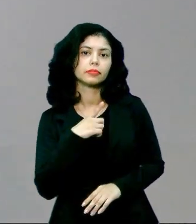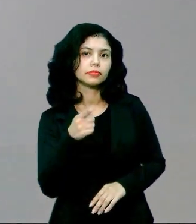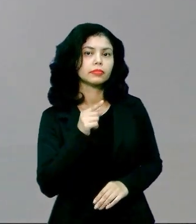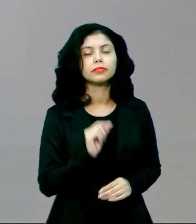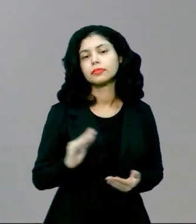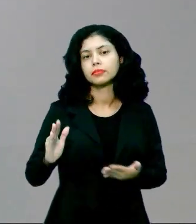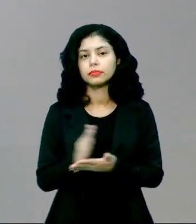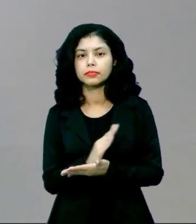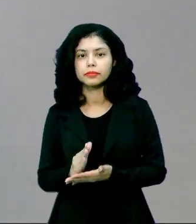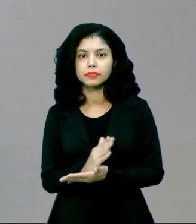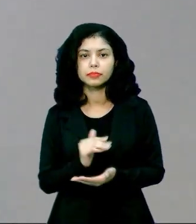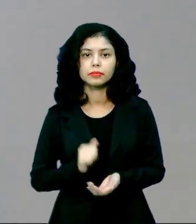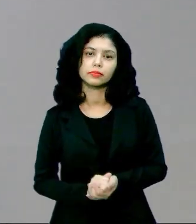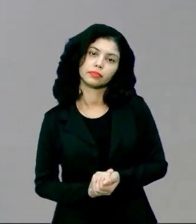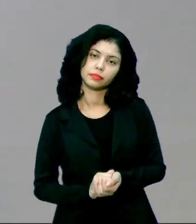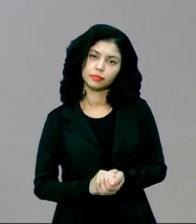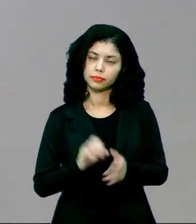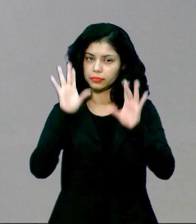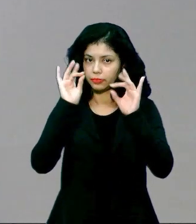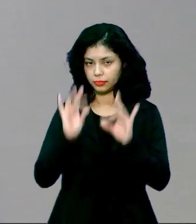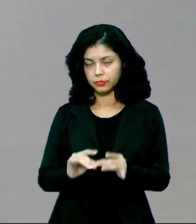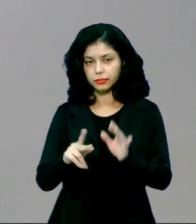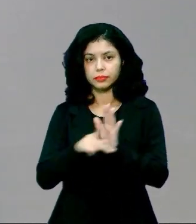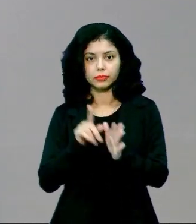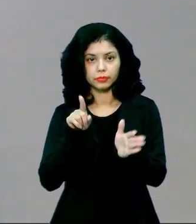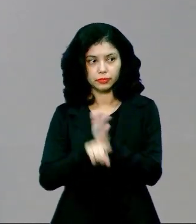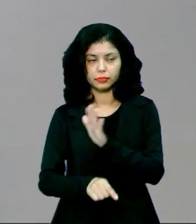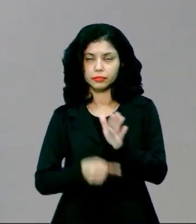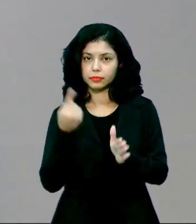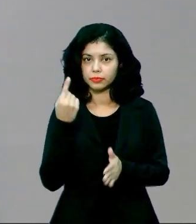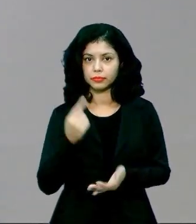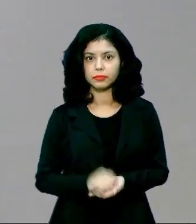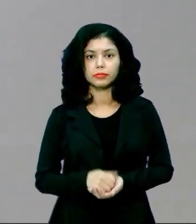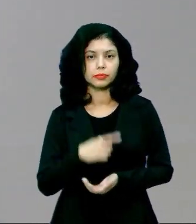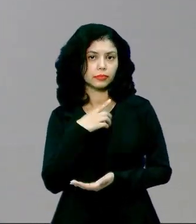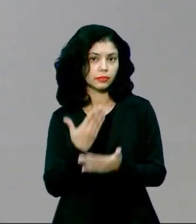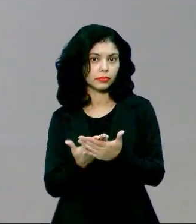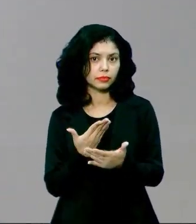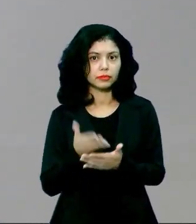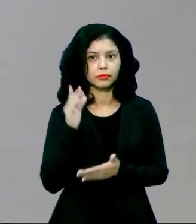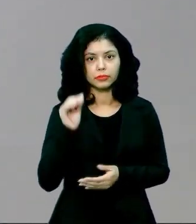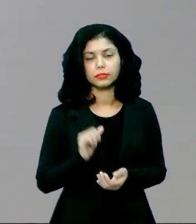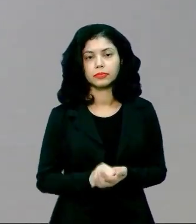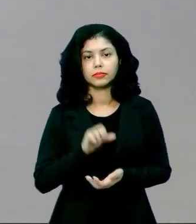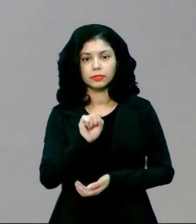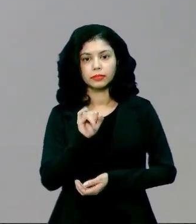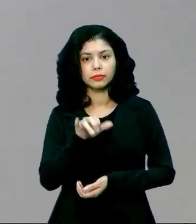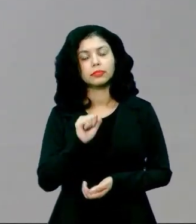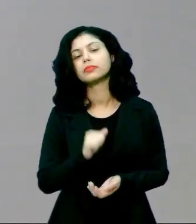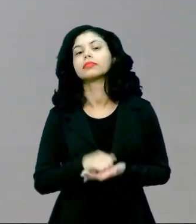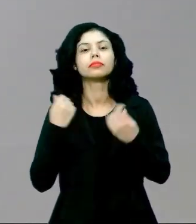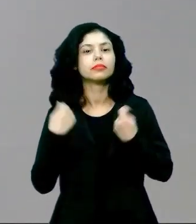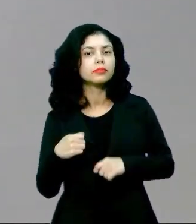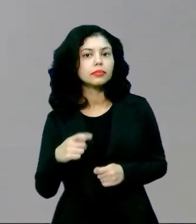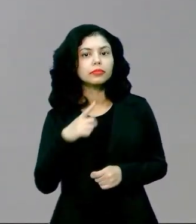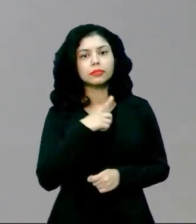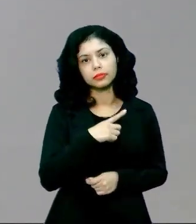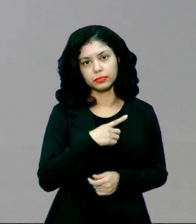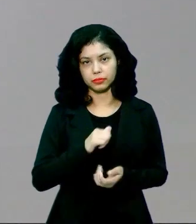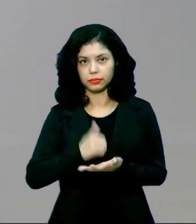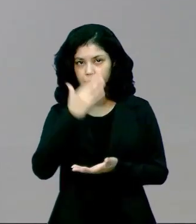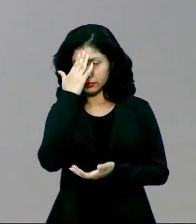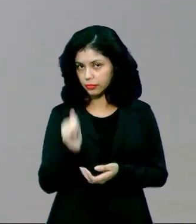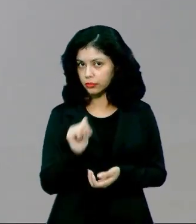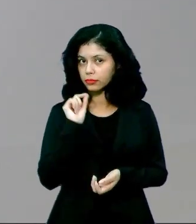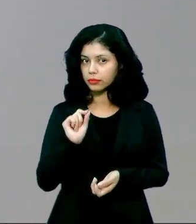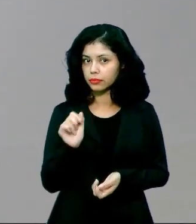aí algumas coisas para se tratar nessa questão. Primeiro, nós estudamos sobre sais, então nós teríamos que saber o